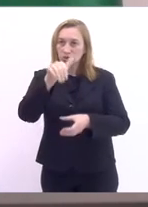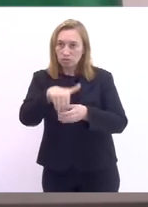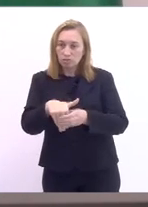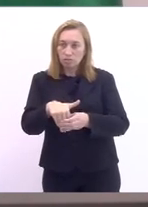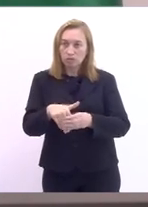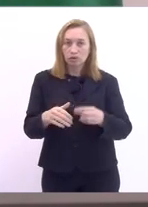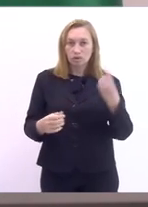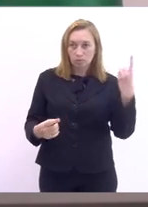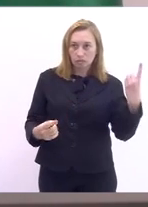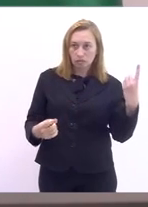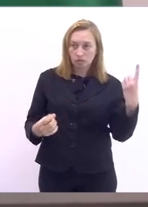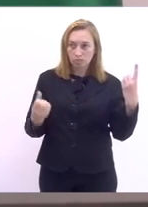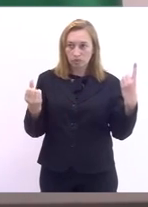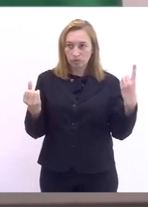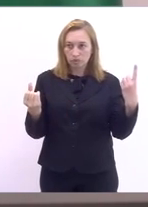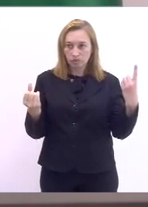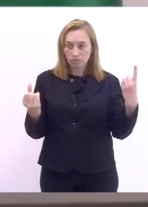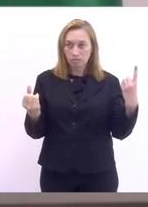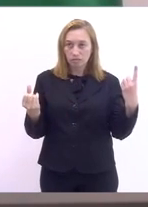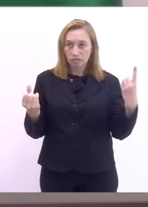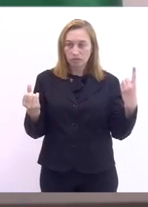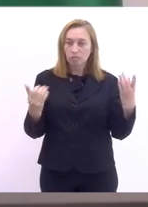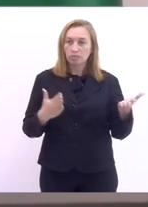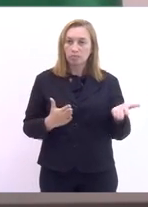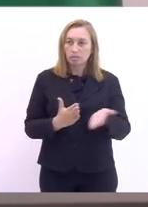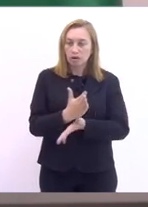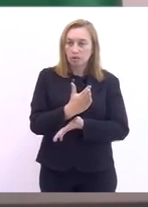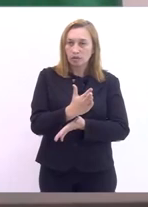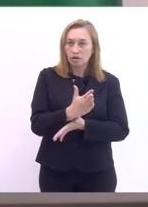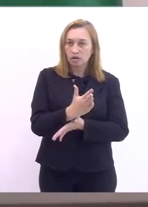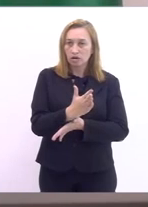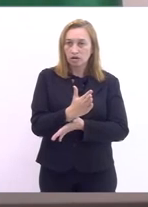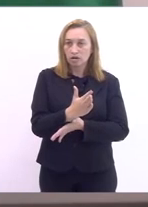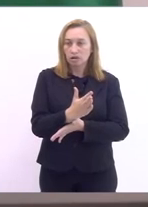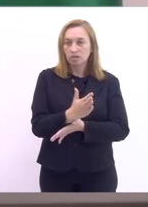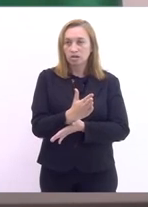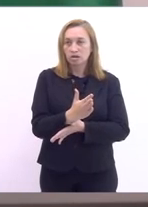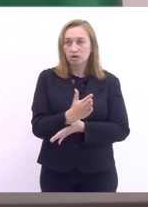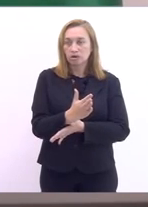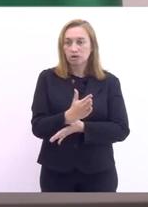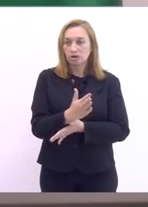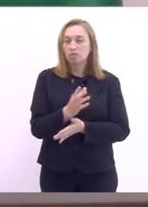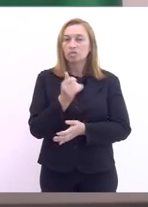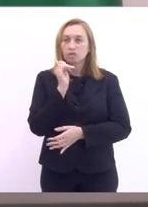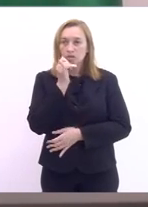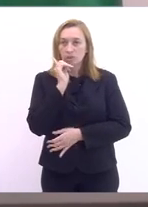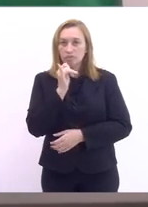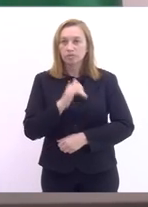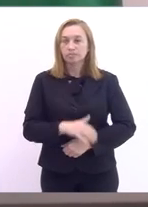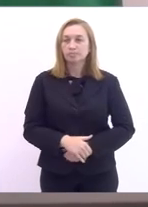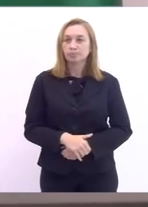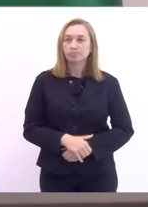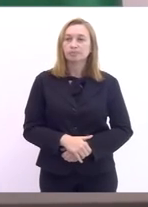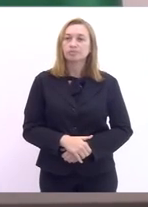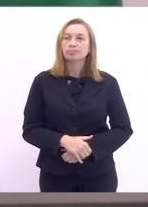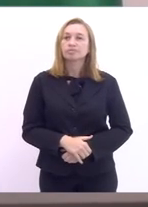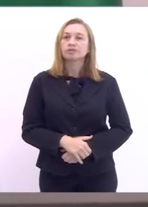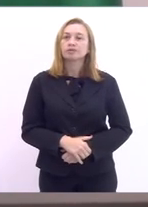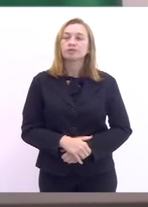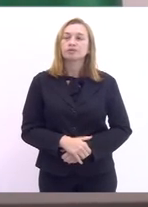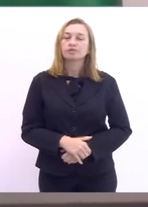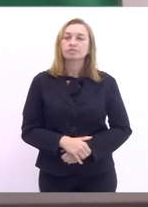6-1, está aprovado o parecer do relator. Assim